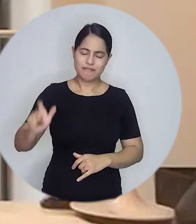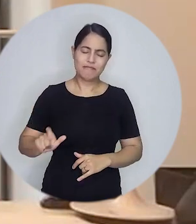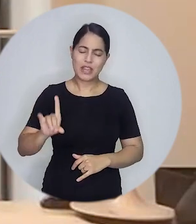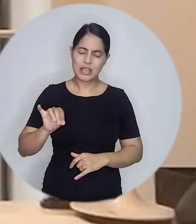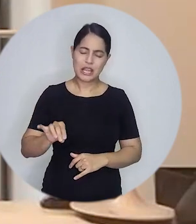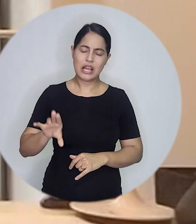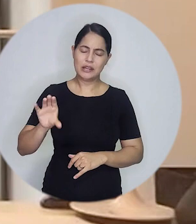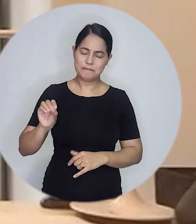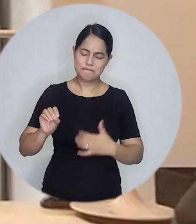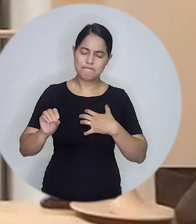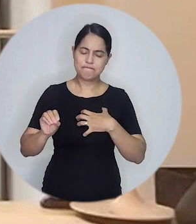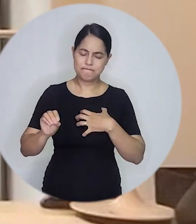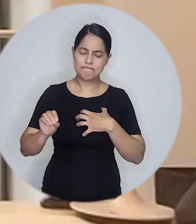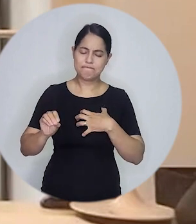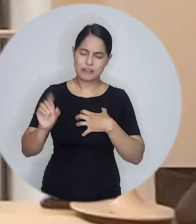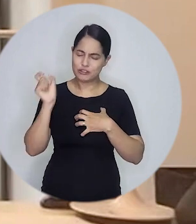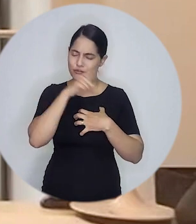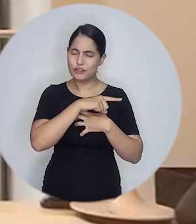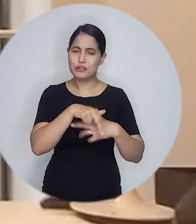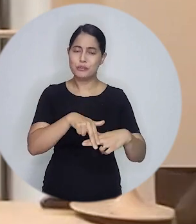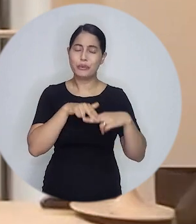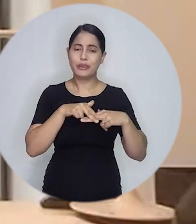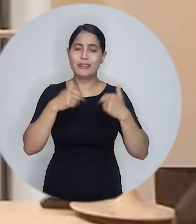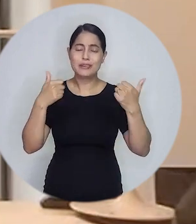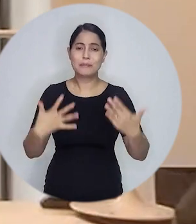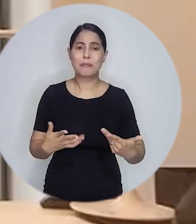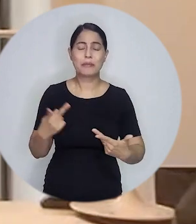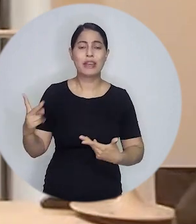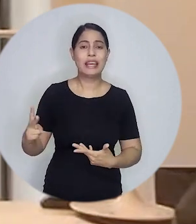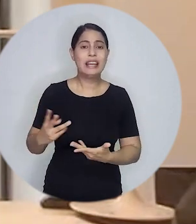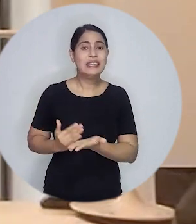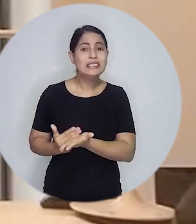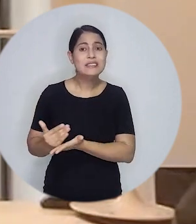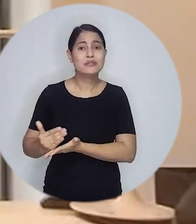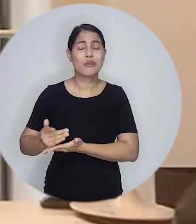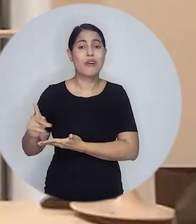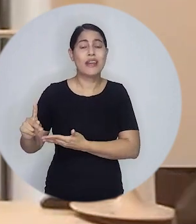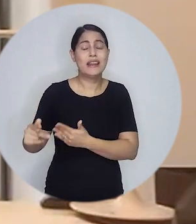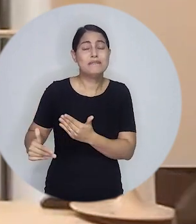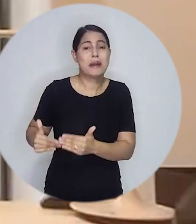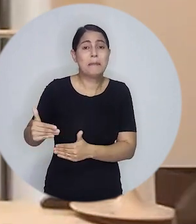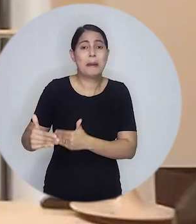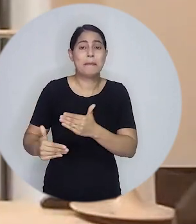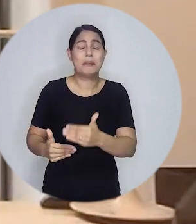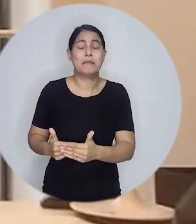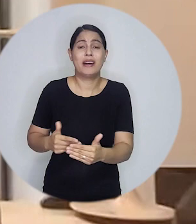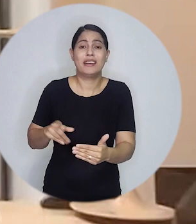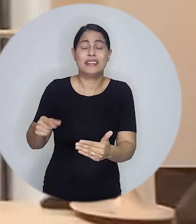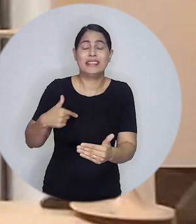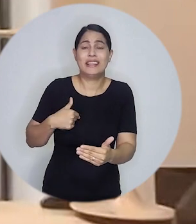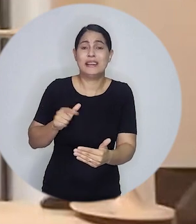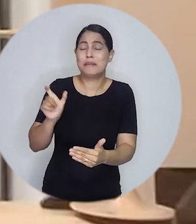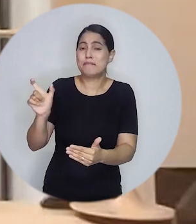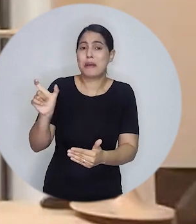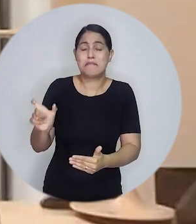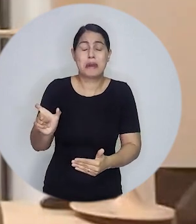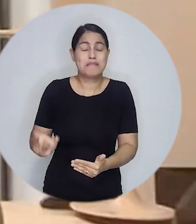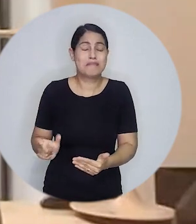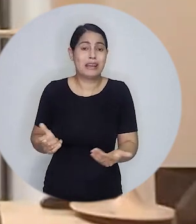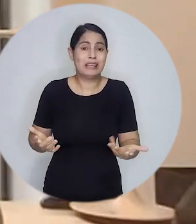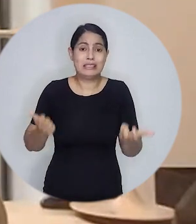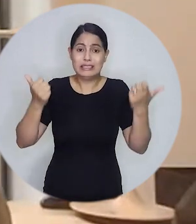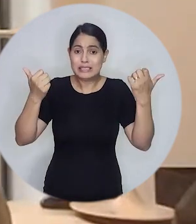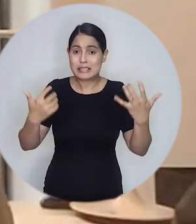falar do Danilo. Ele foi, como o Badaró disse, né, o precursor, o pioneiro, e há tantas palavras